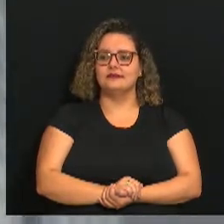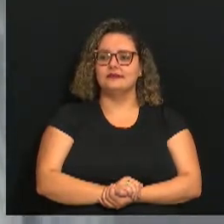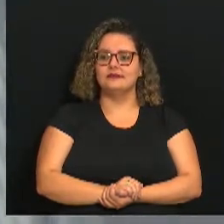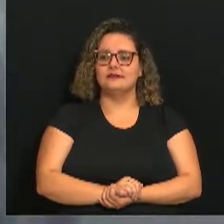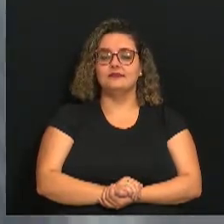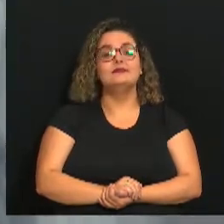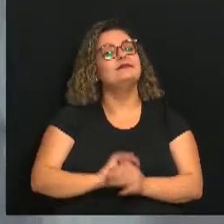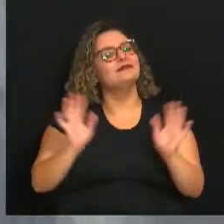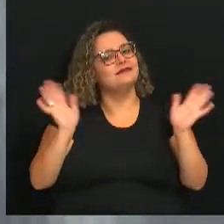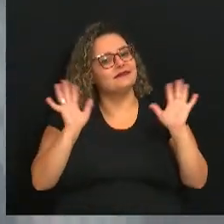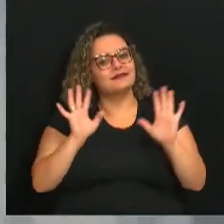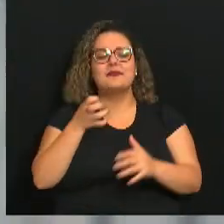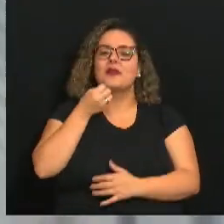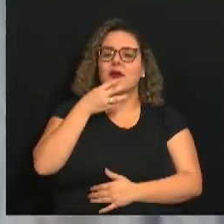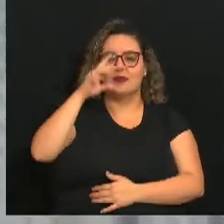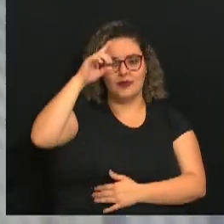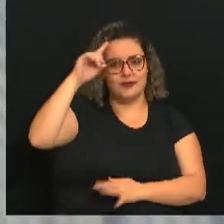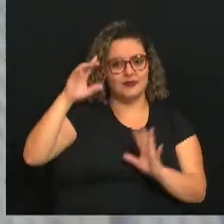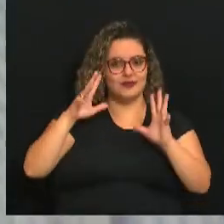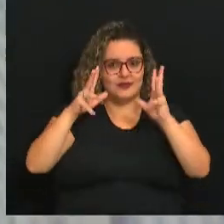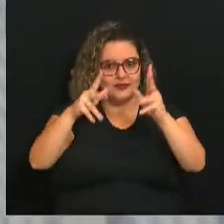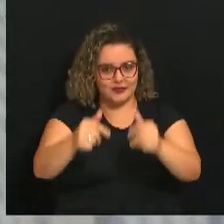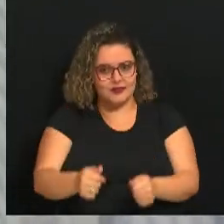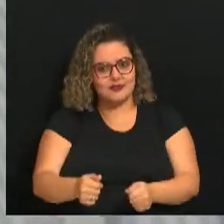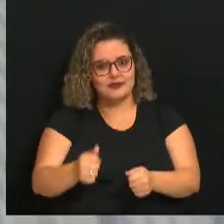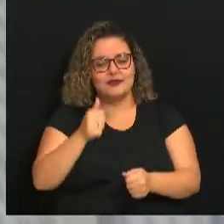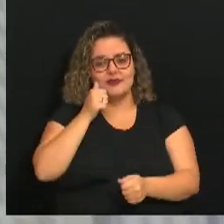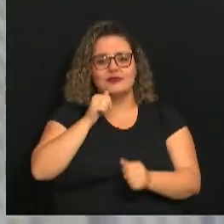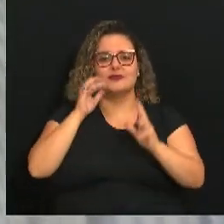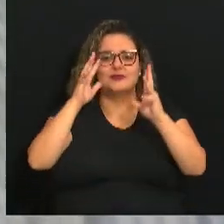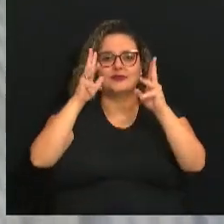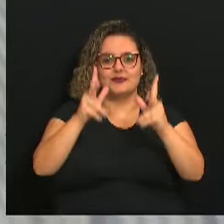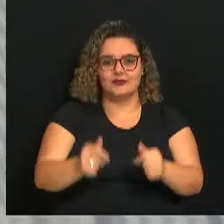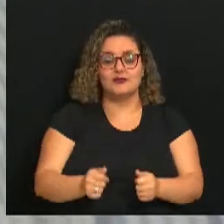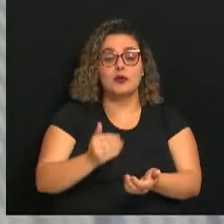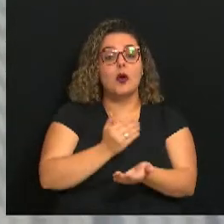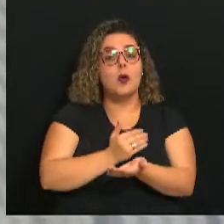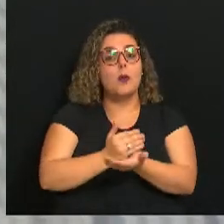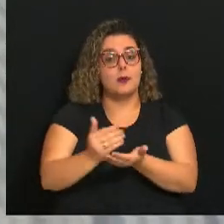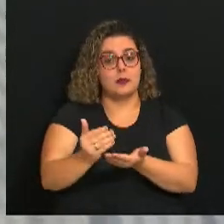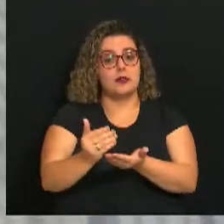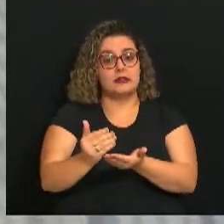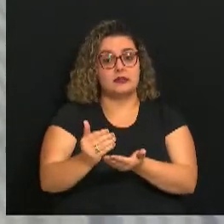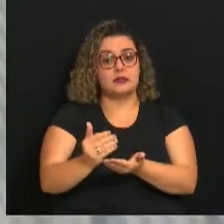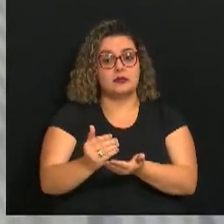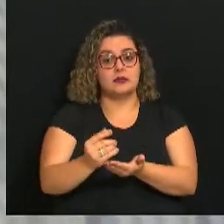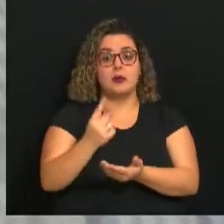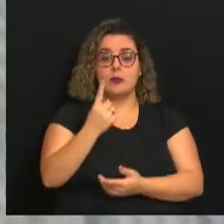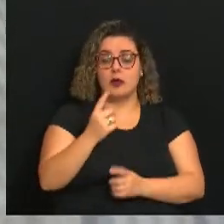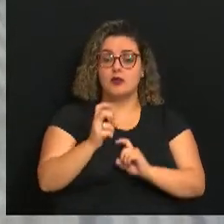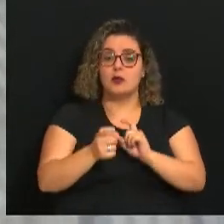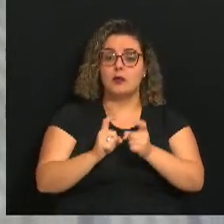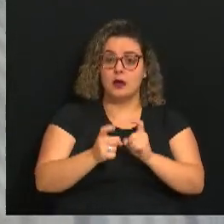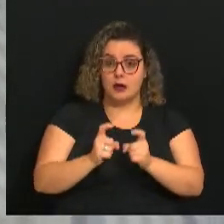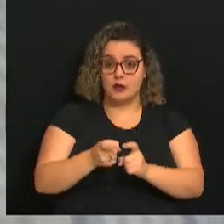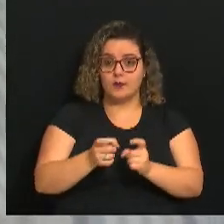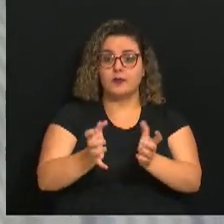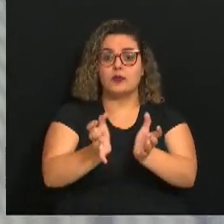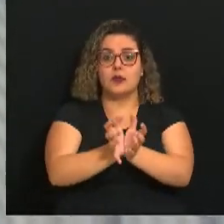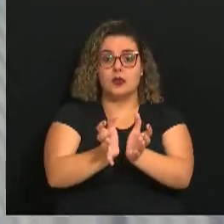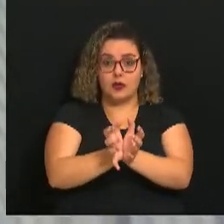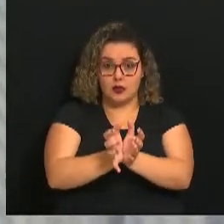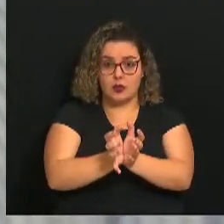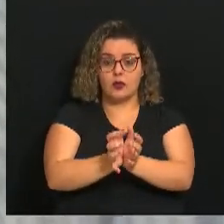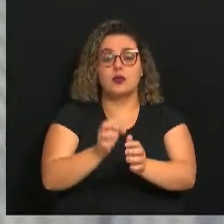Bom, gente, bom dia a todos, a todas. Nós estamos dando início a mais uma reunião da nossa Comissão de